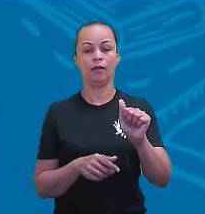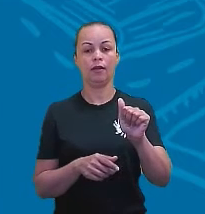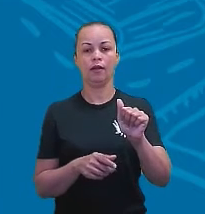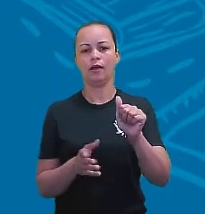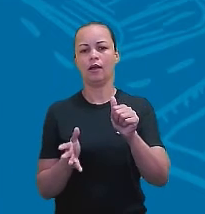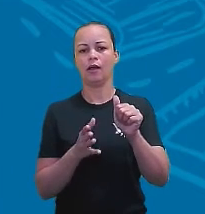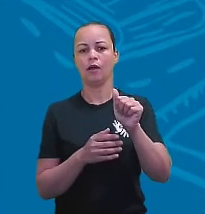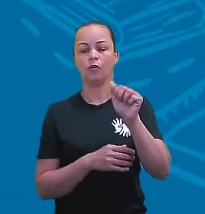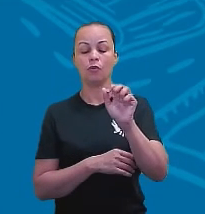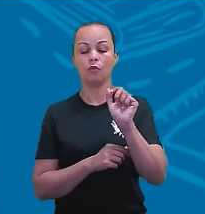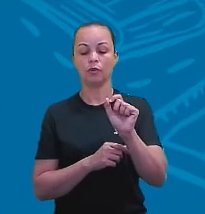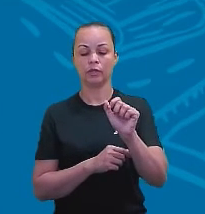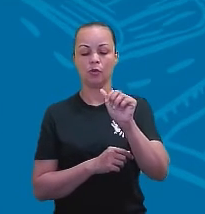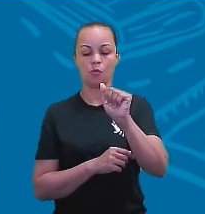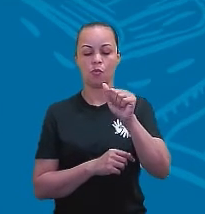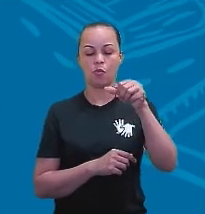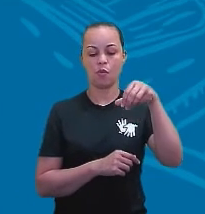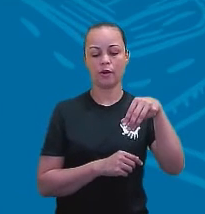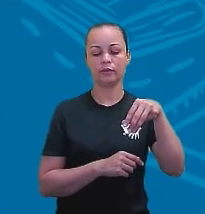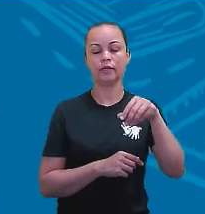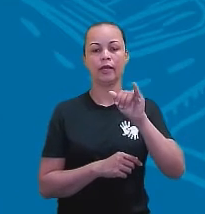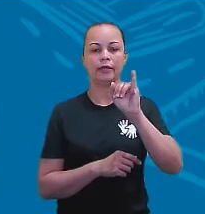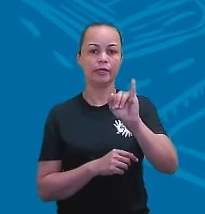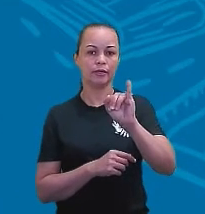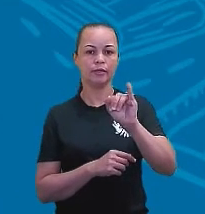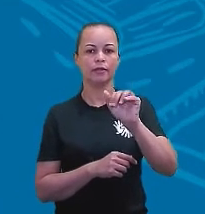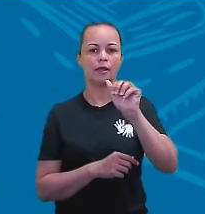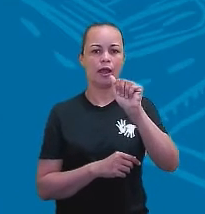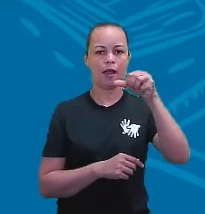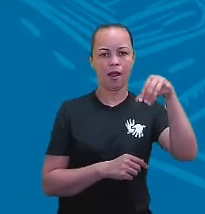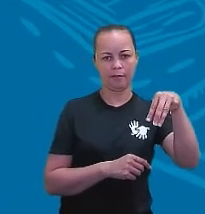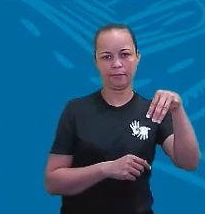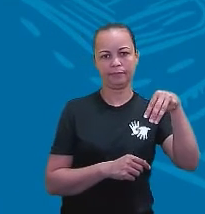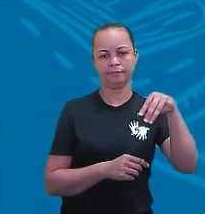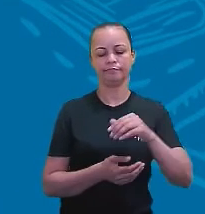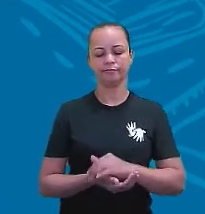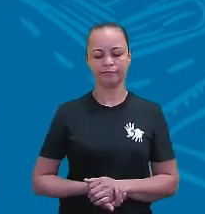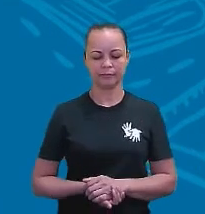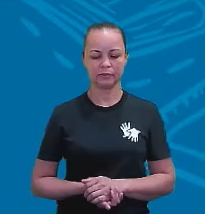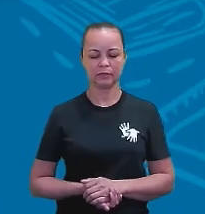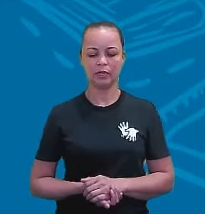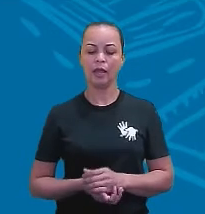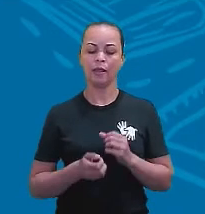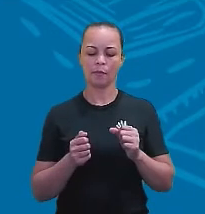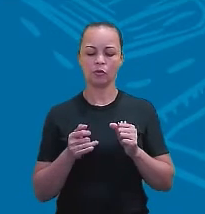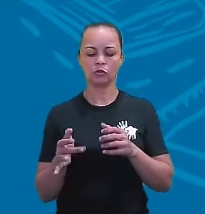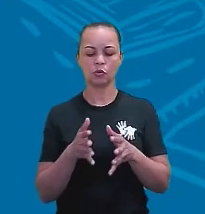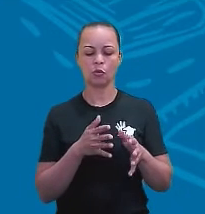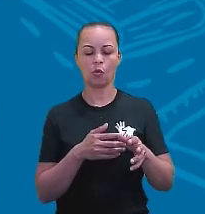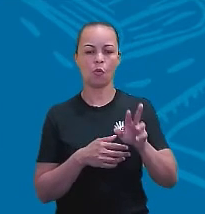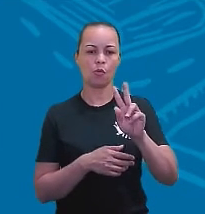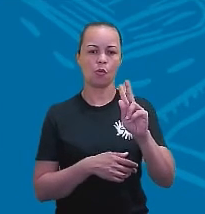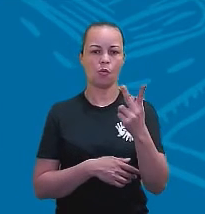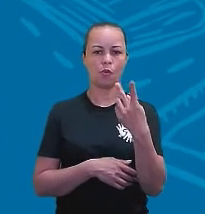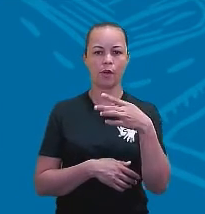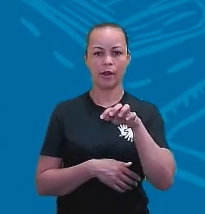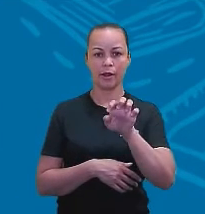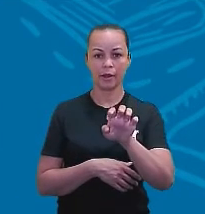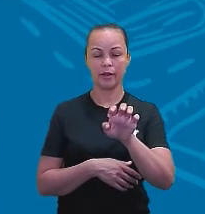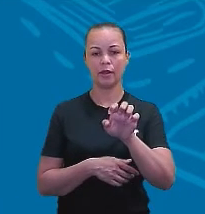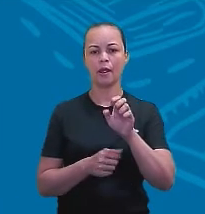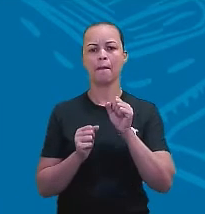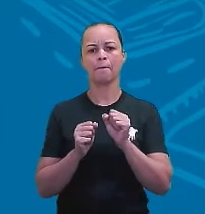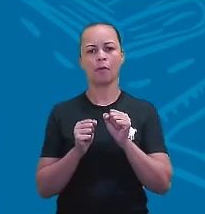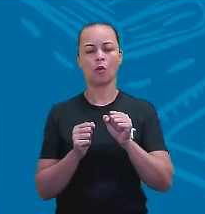I o termo am, tá? I am. E abaixo eu só posso utilizar com he a palavrinha is.